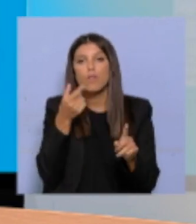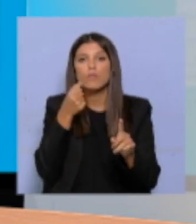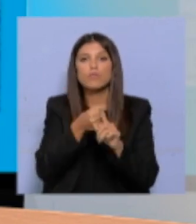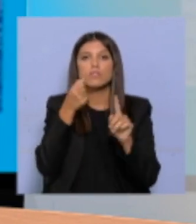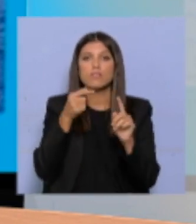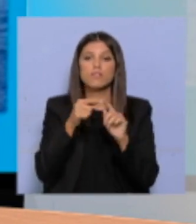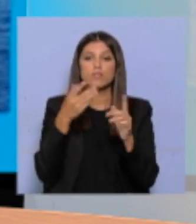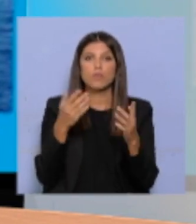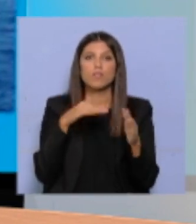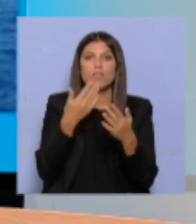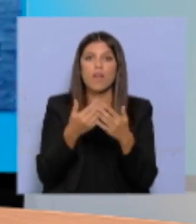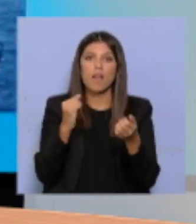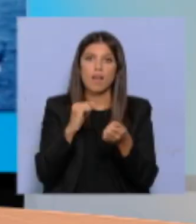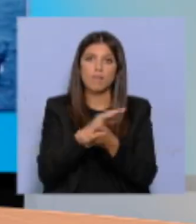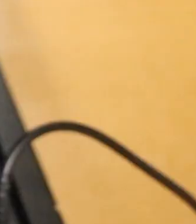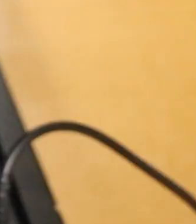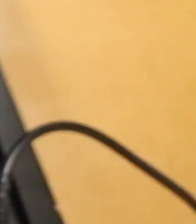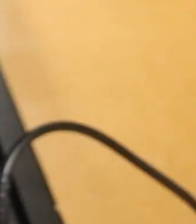à imprensa regional.